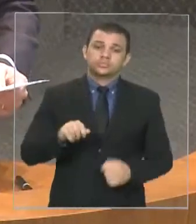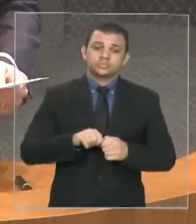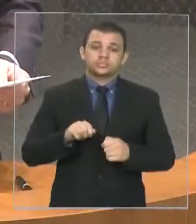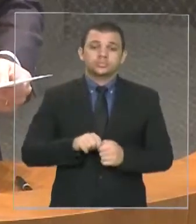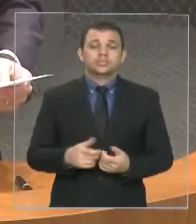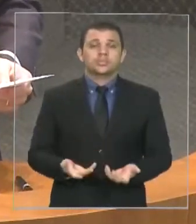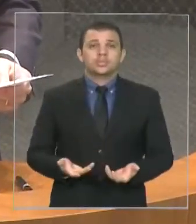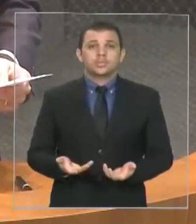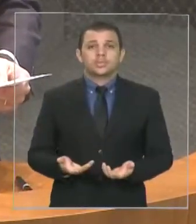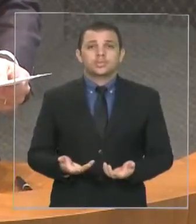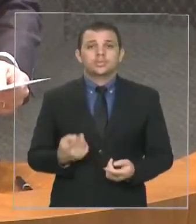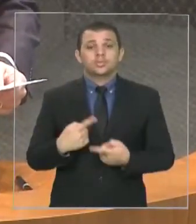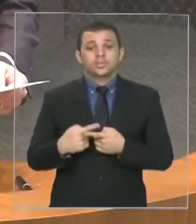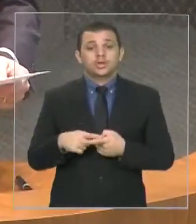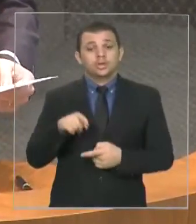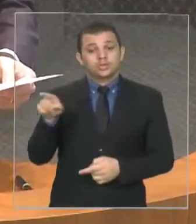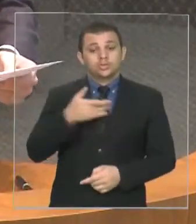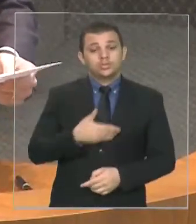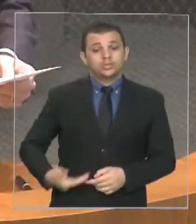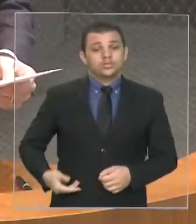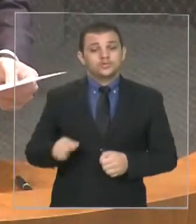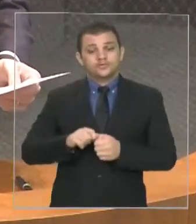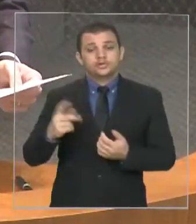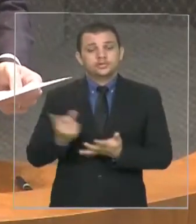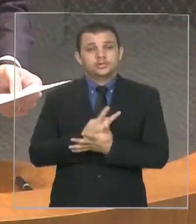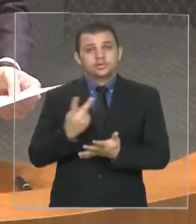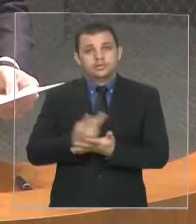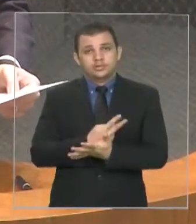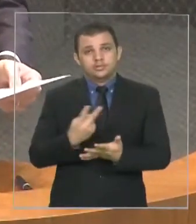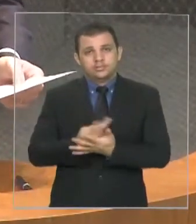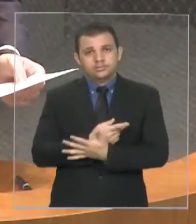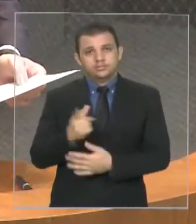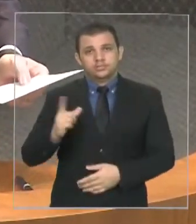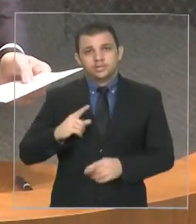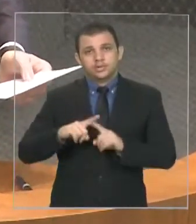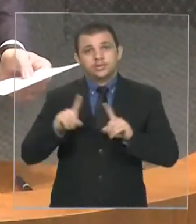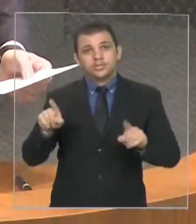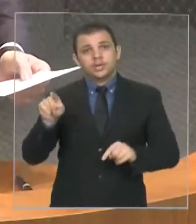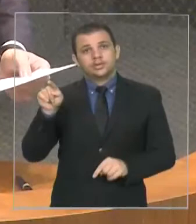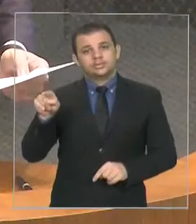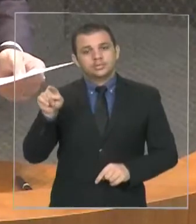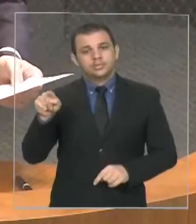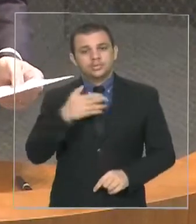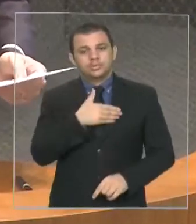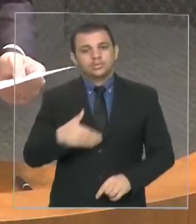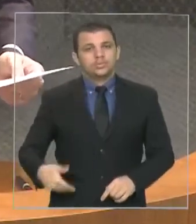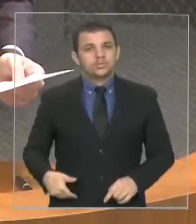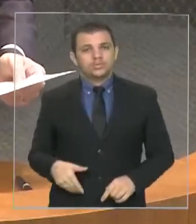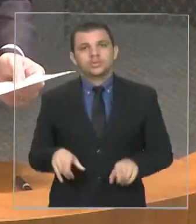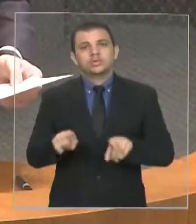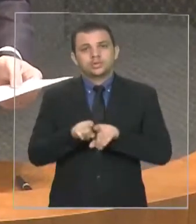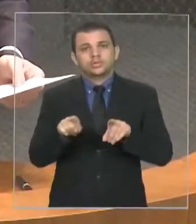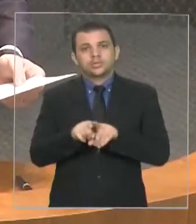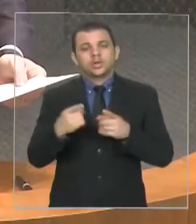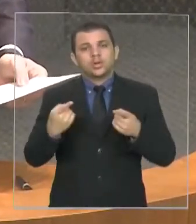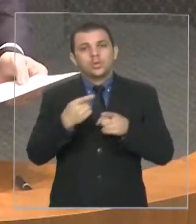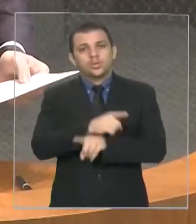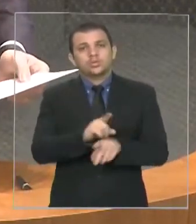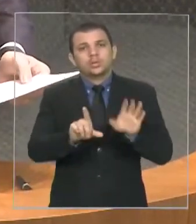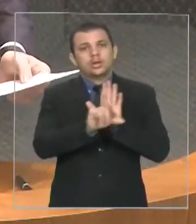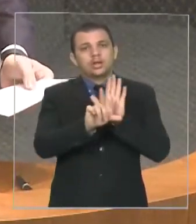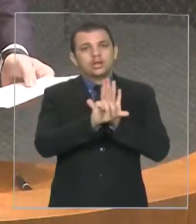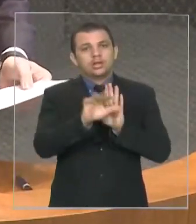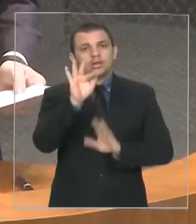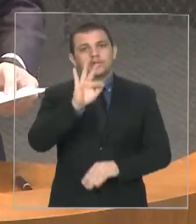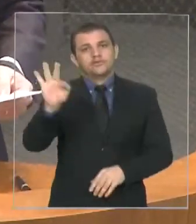fez, apesar da cobrança indevida que o governo fez, ele ainda contrariou a lei federal